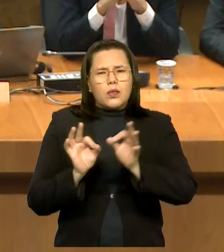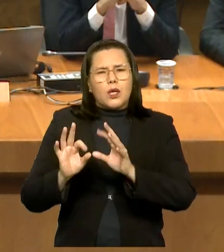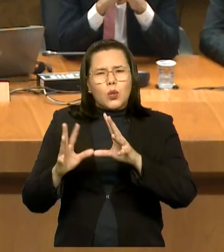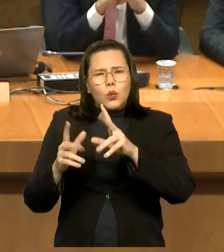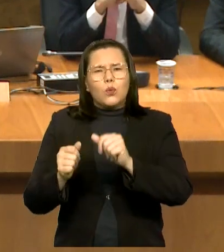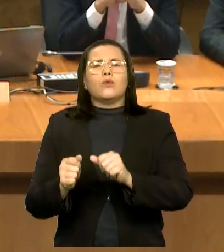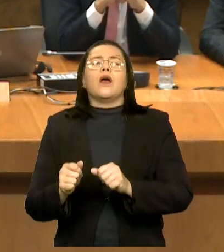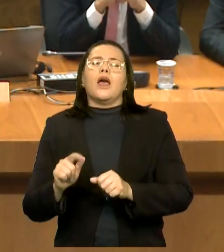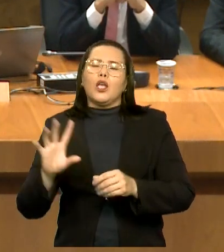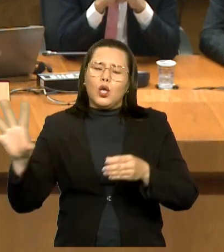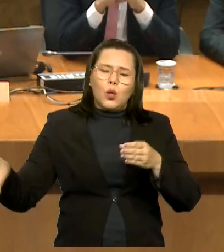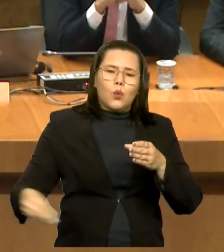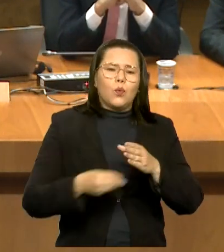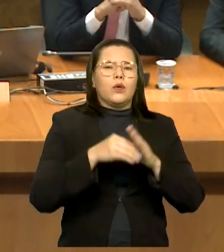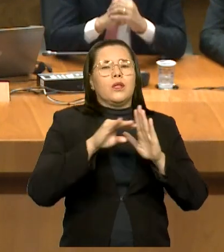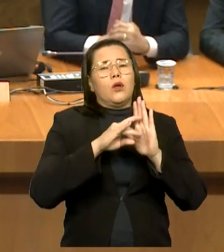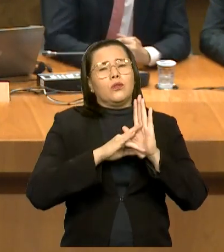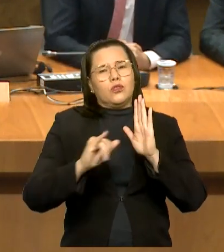Requerimento número